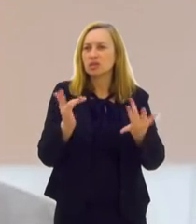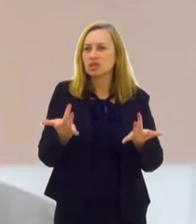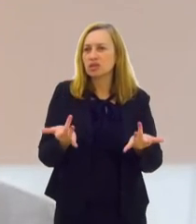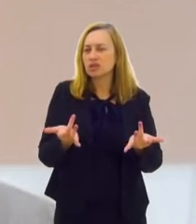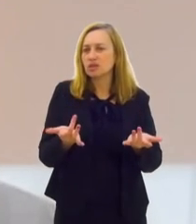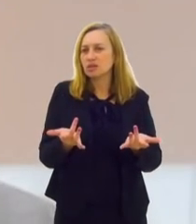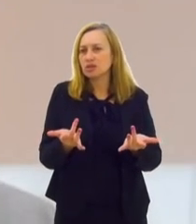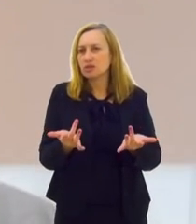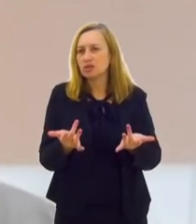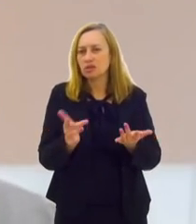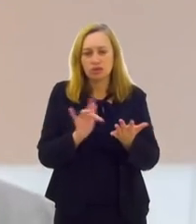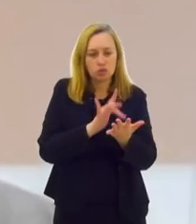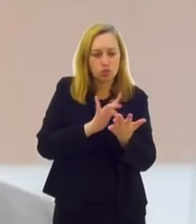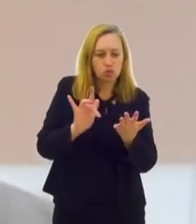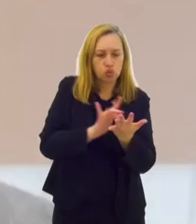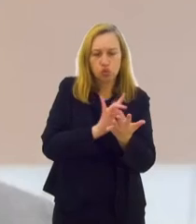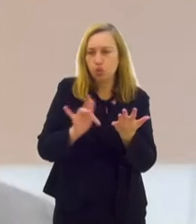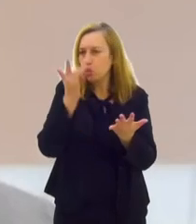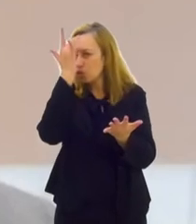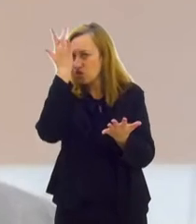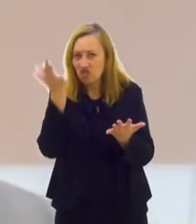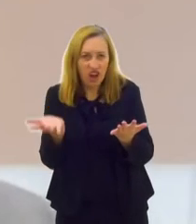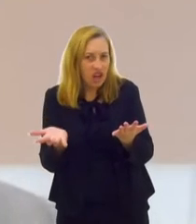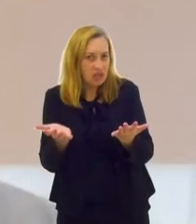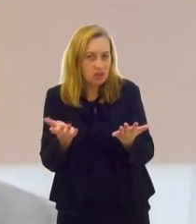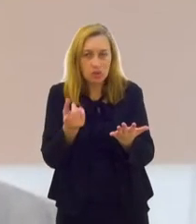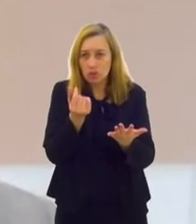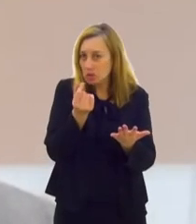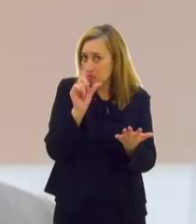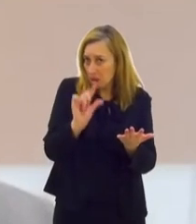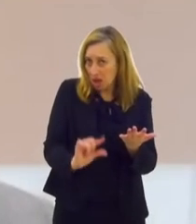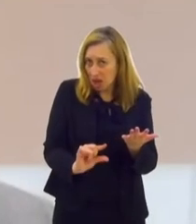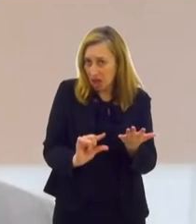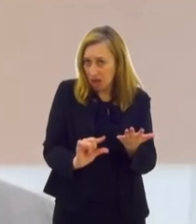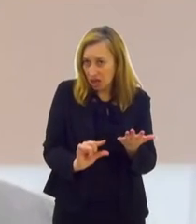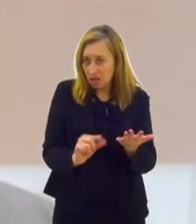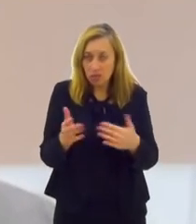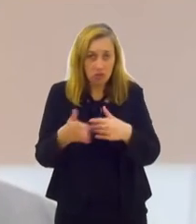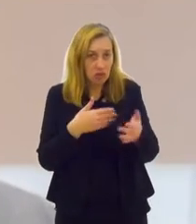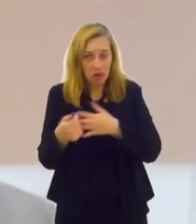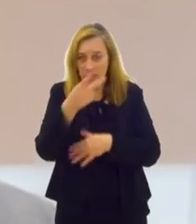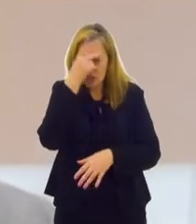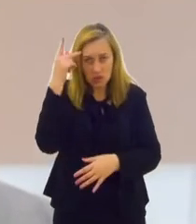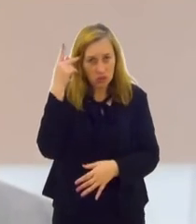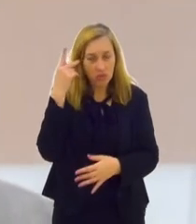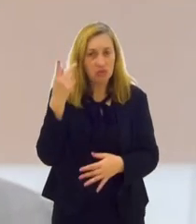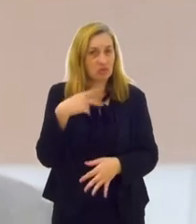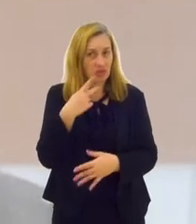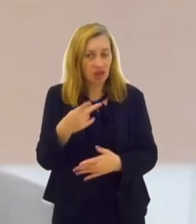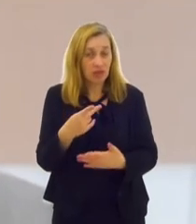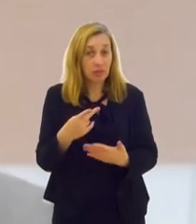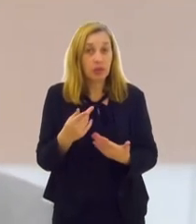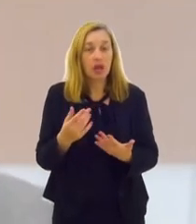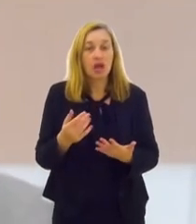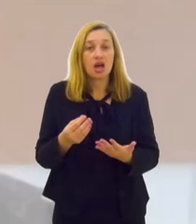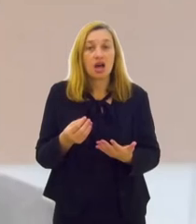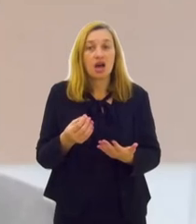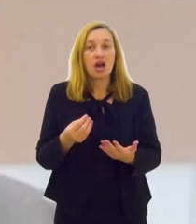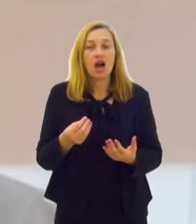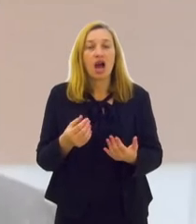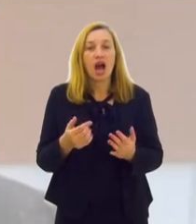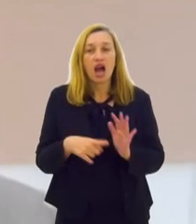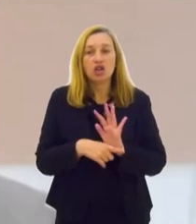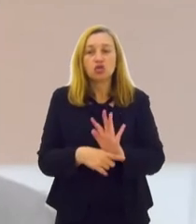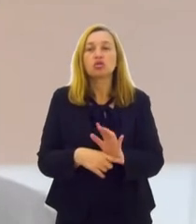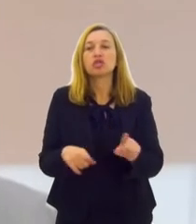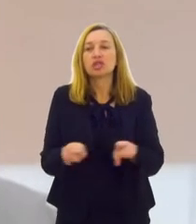conectar instantaneamente, de forma fácil, de forma barata, com quem quer que seja. E isso